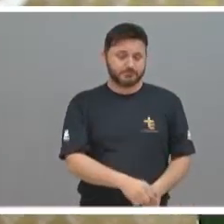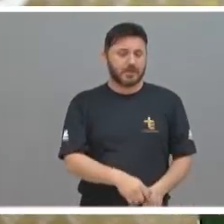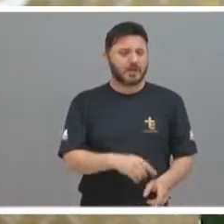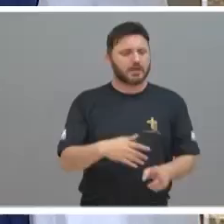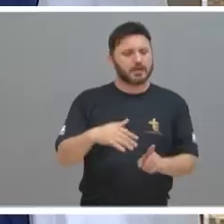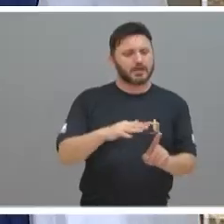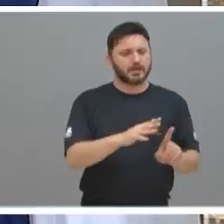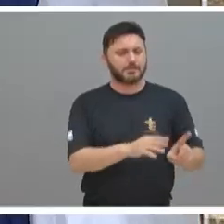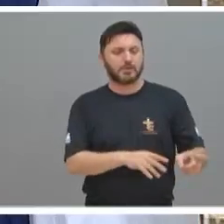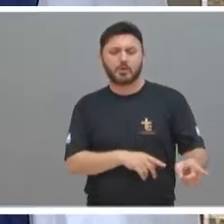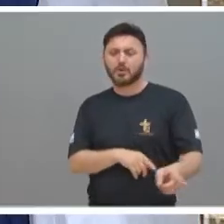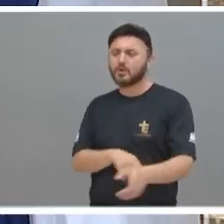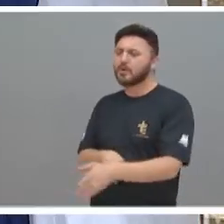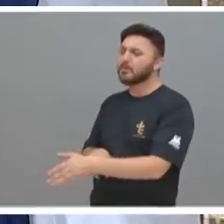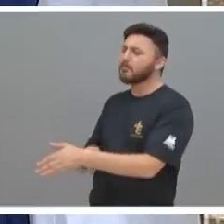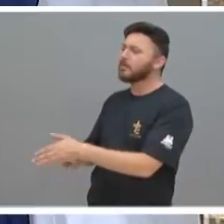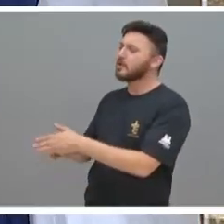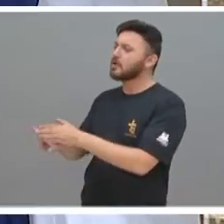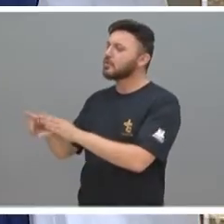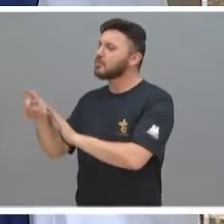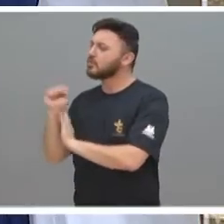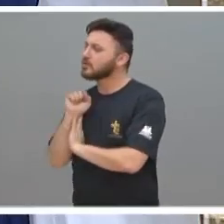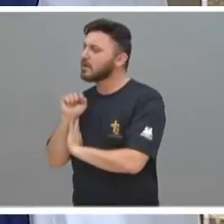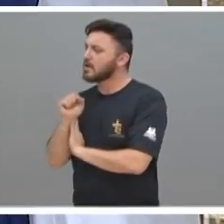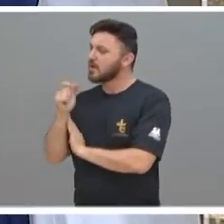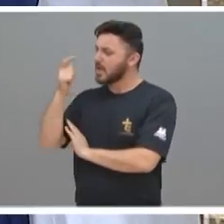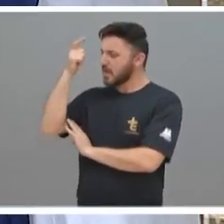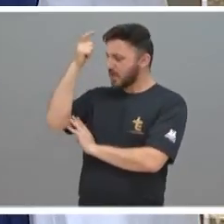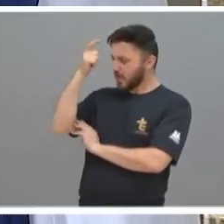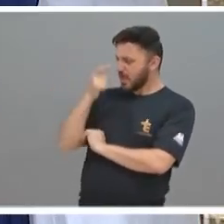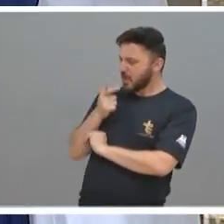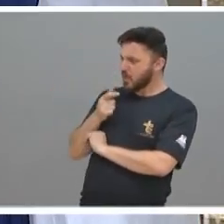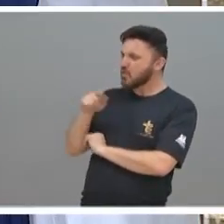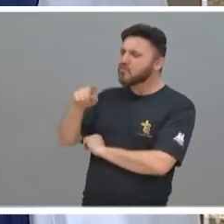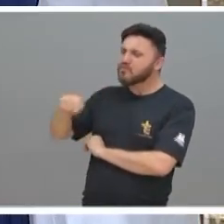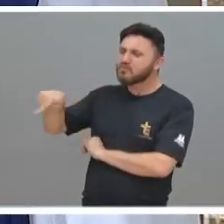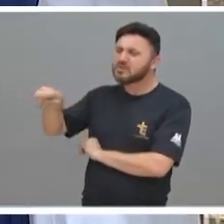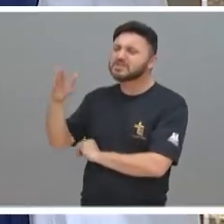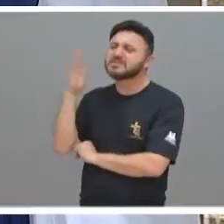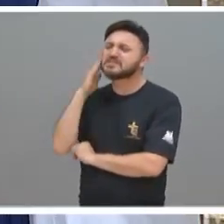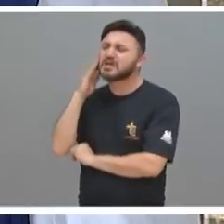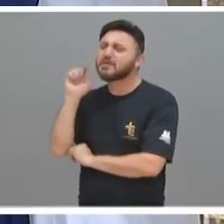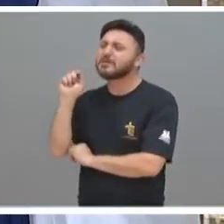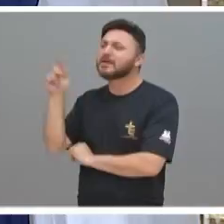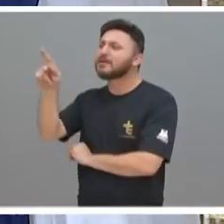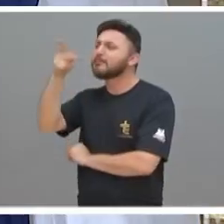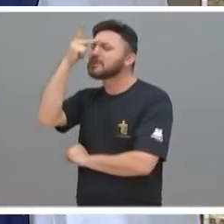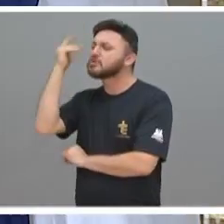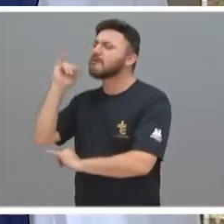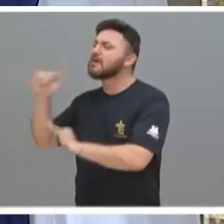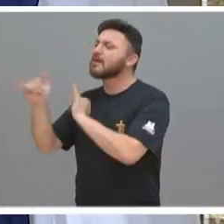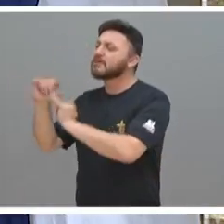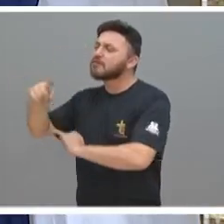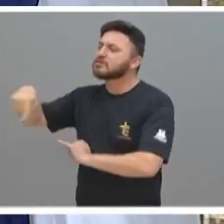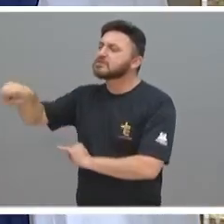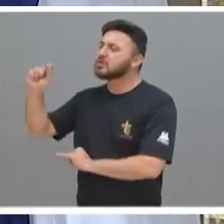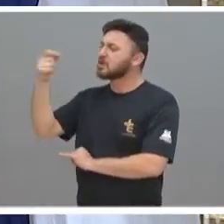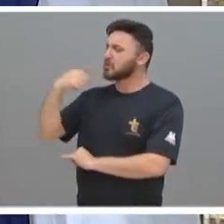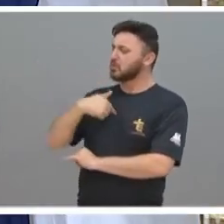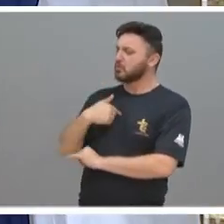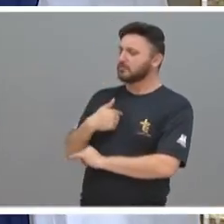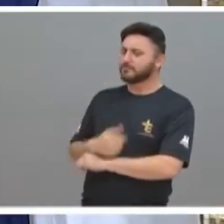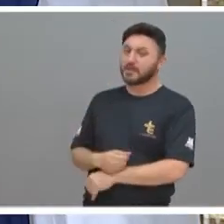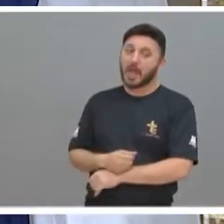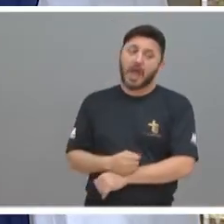discípulos, quem dizem os homens que eu sou? Eles responderam, alguns dizem que